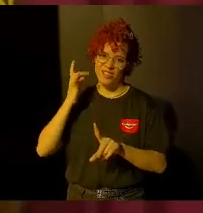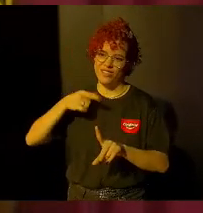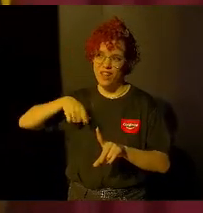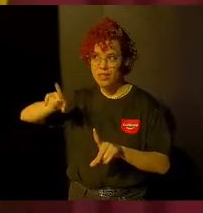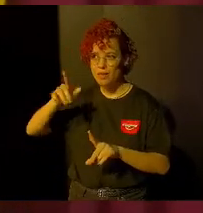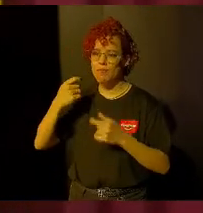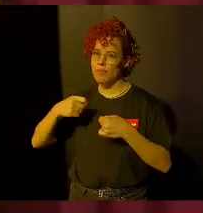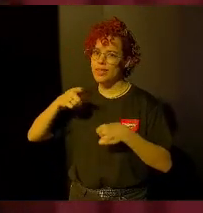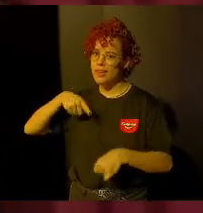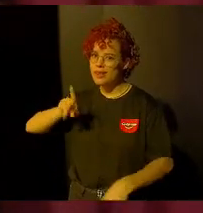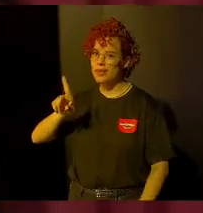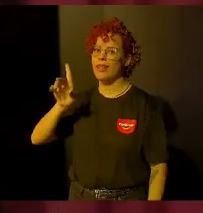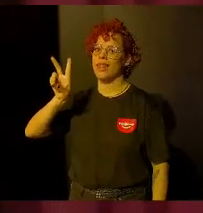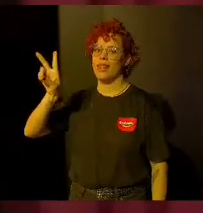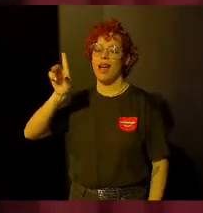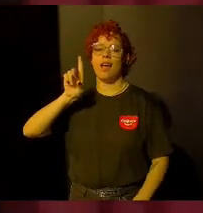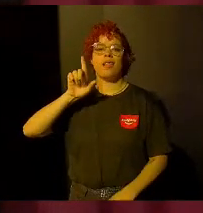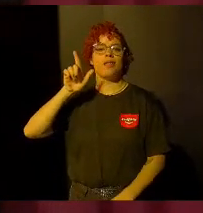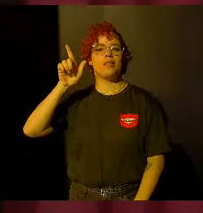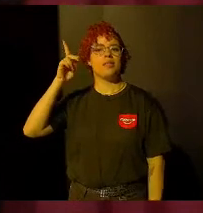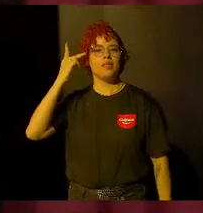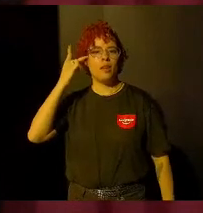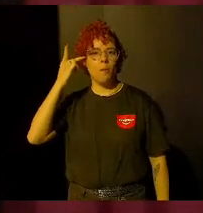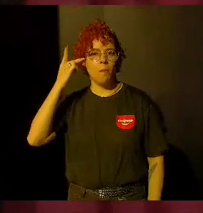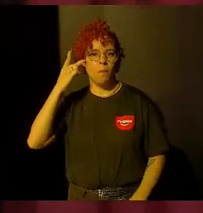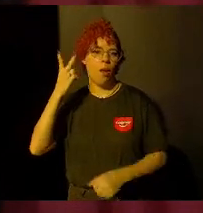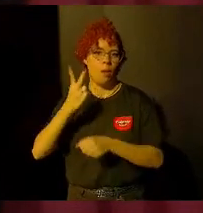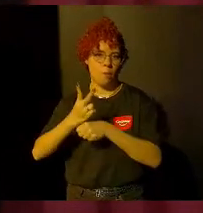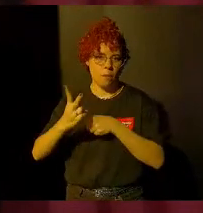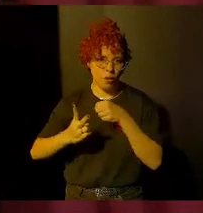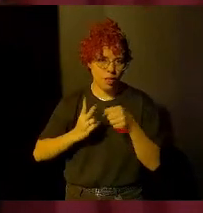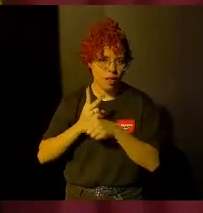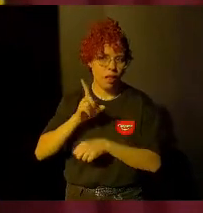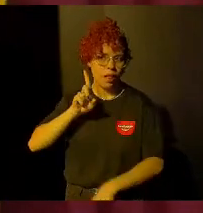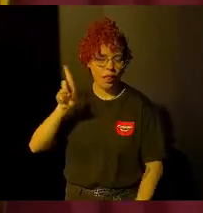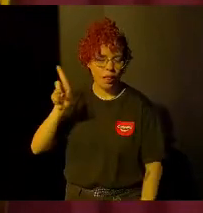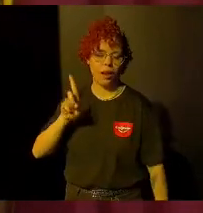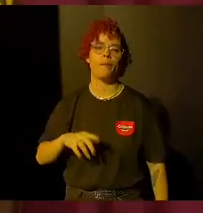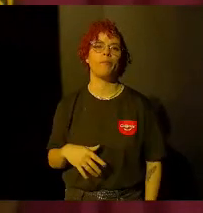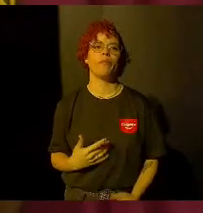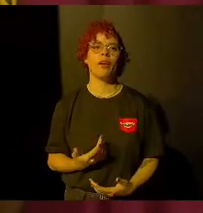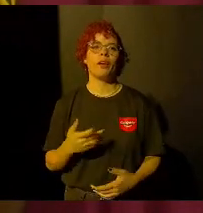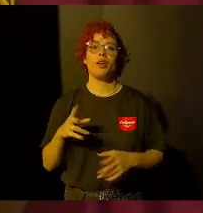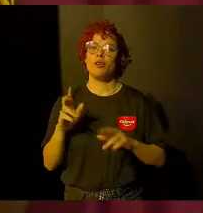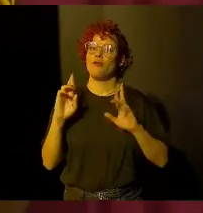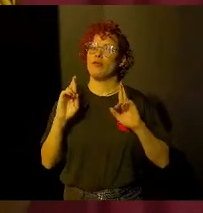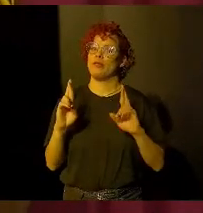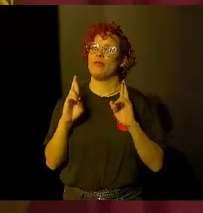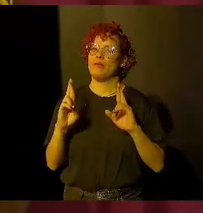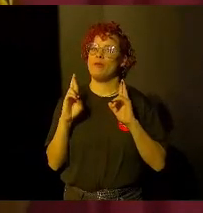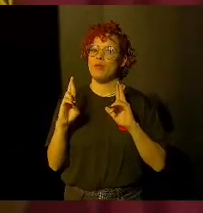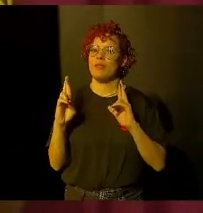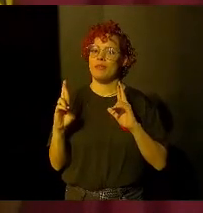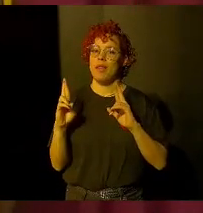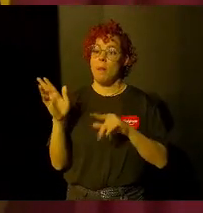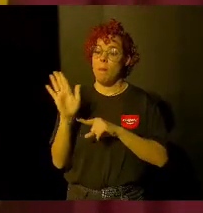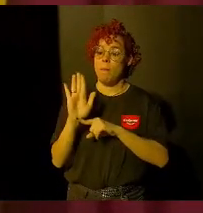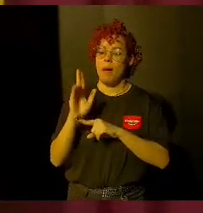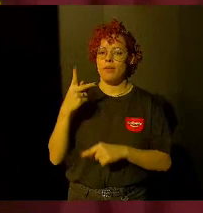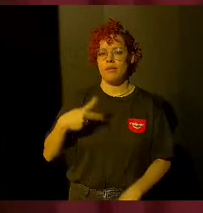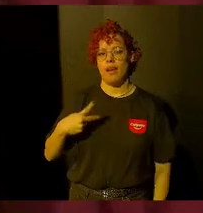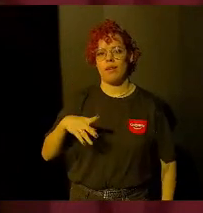e depois torcer para que essa esse filme passe em algum Museu aqui no Rio também